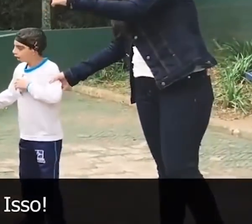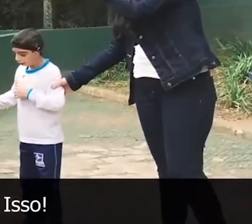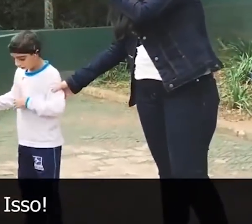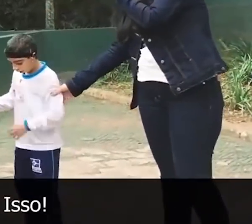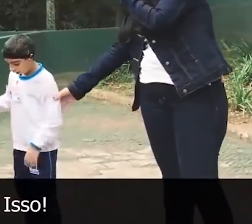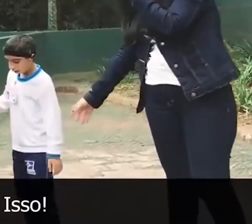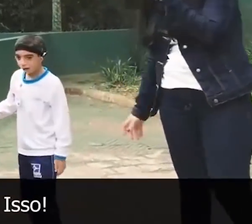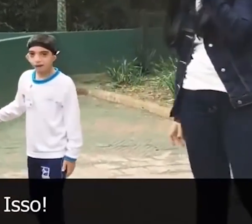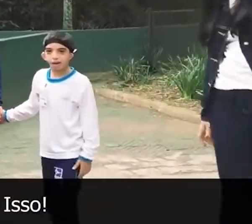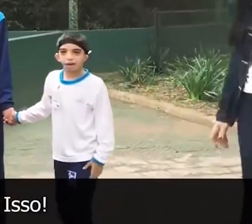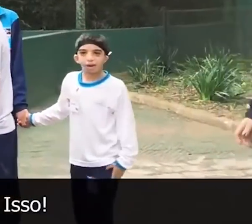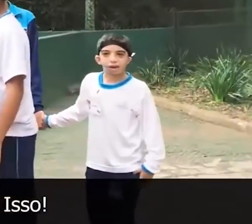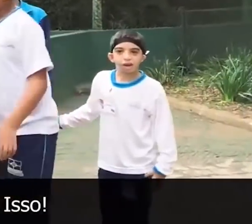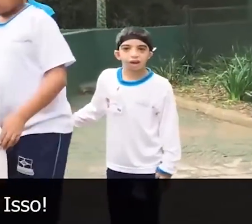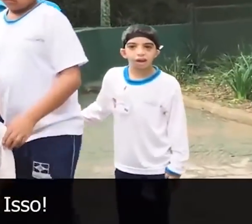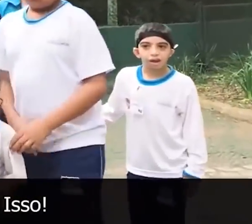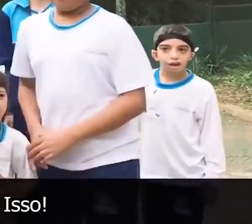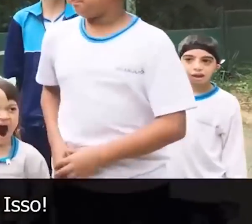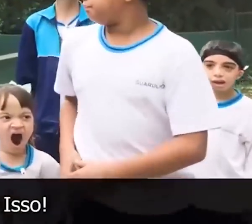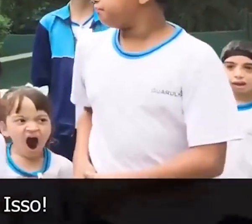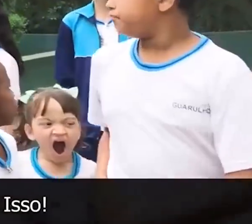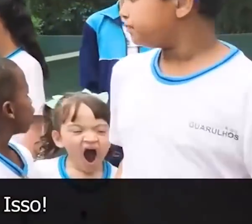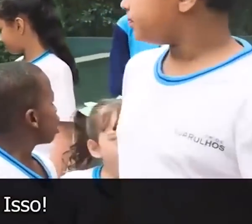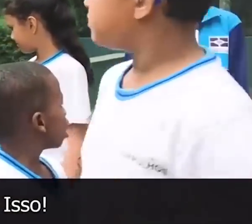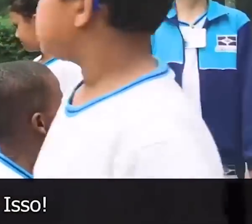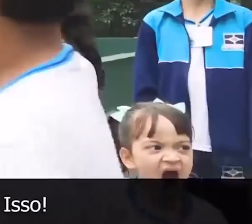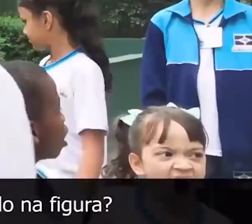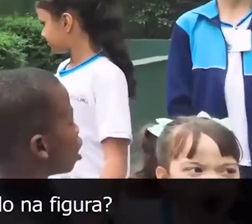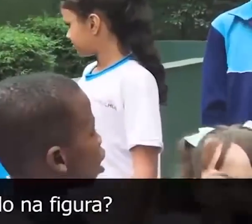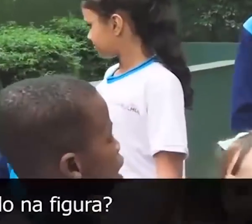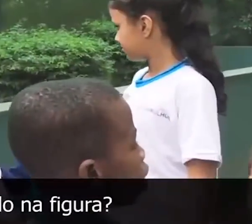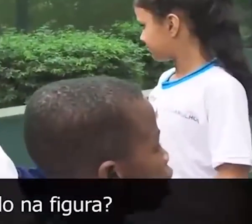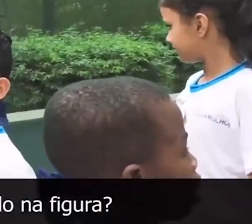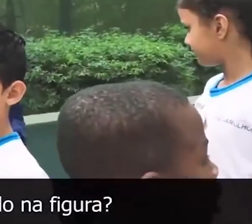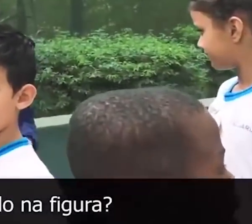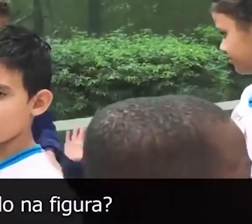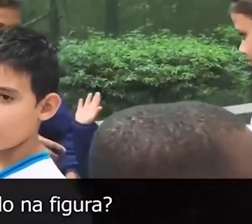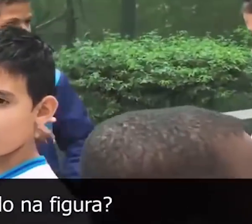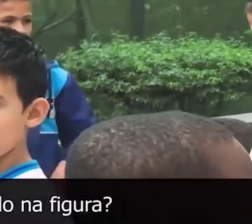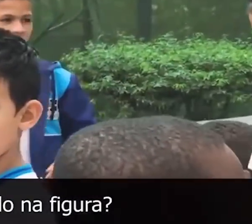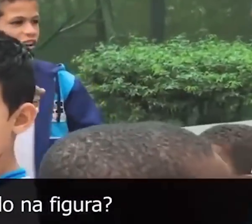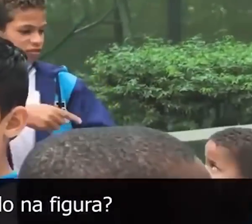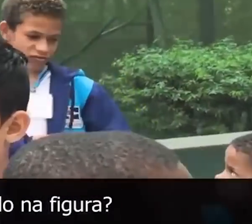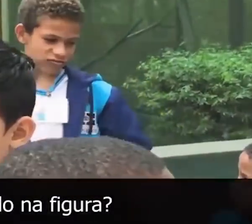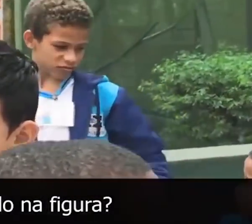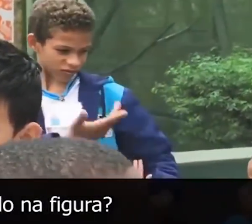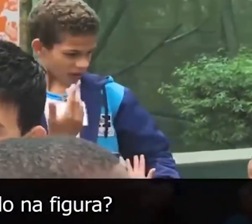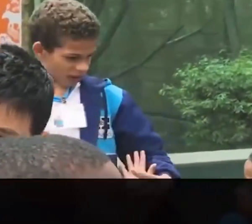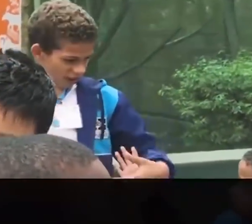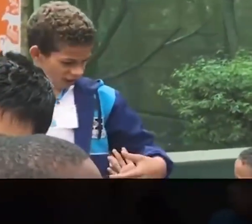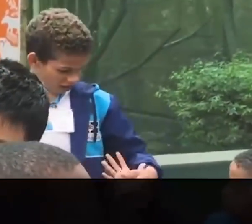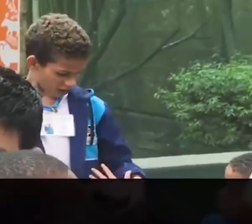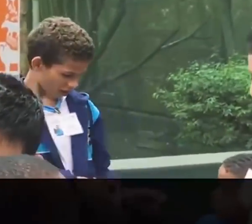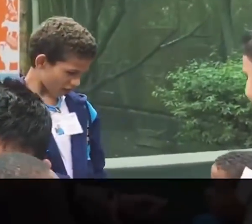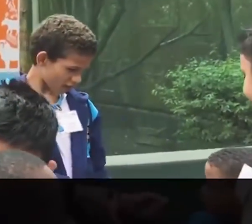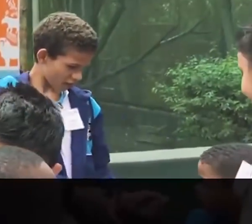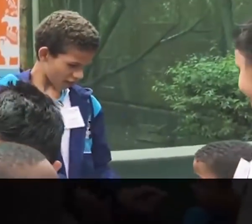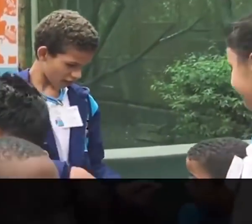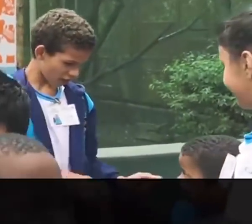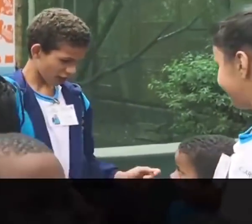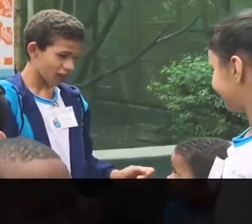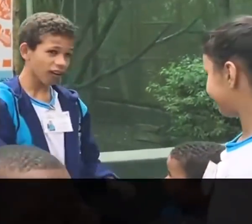Eles comem ovos, insetos. Insetos? Isso! E também o que é isso que está mostrando na figura? É